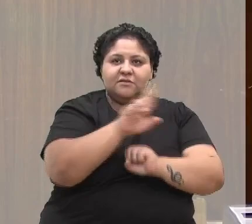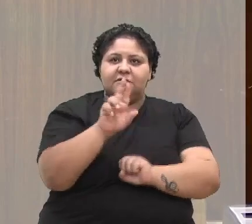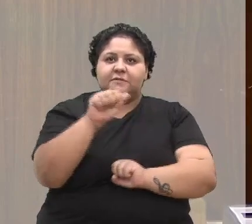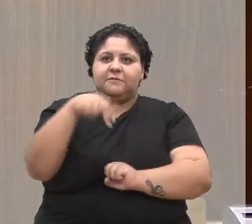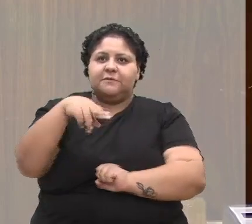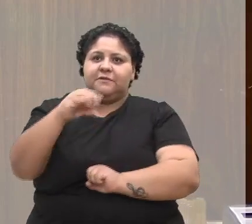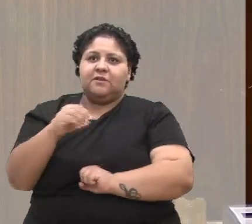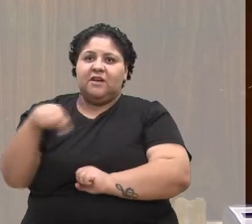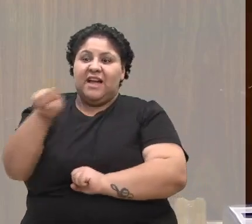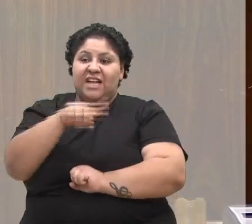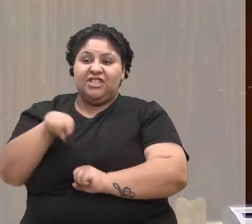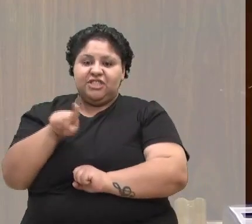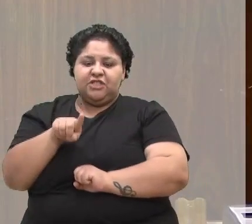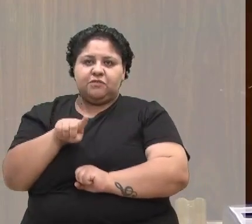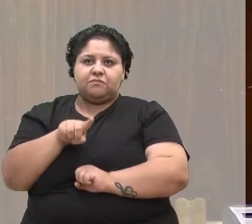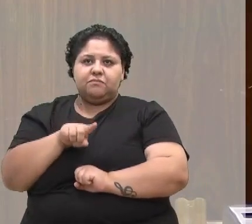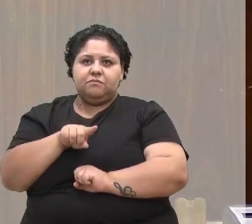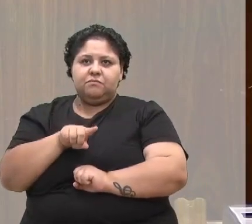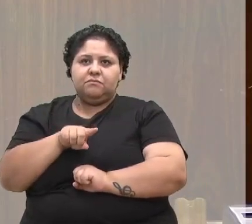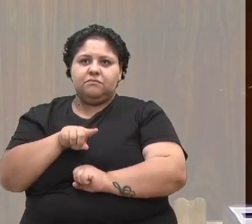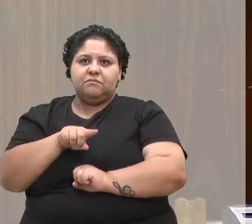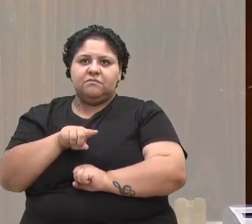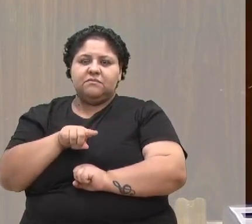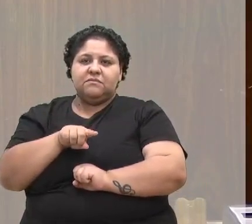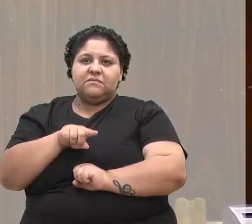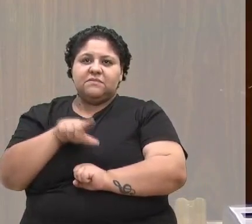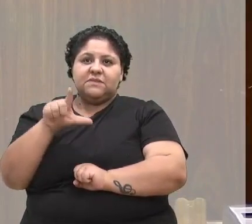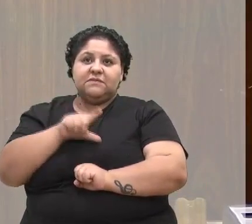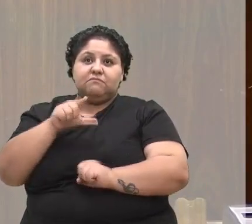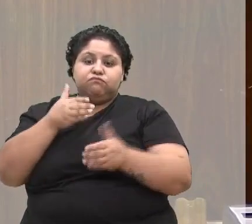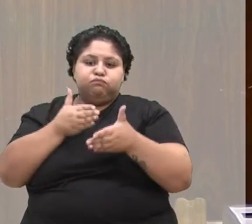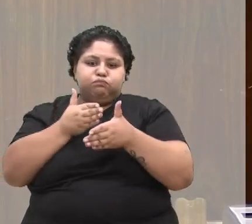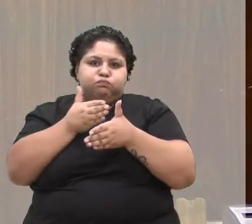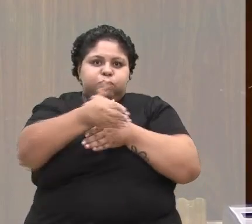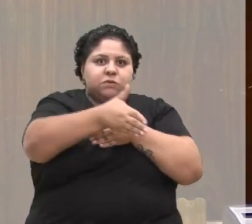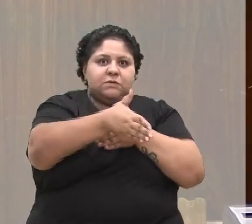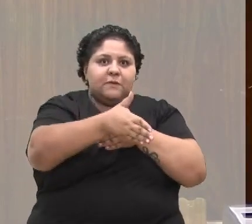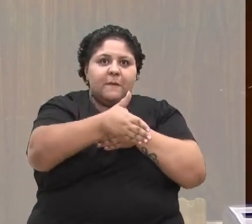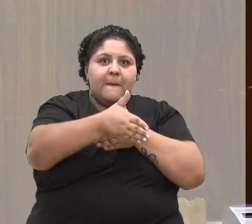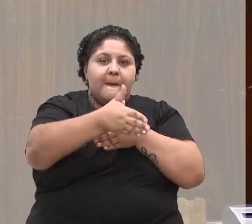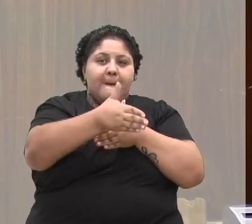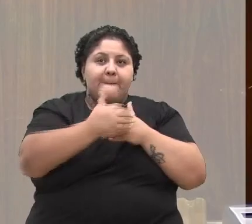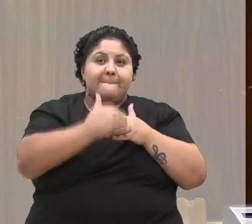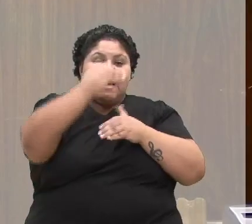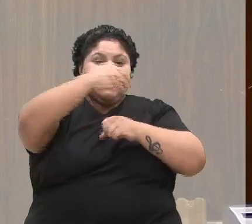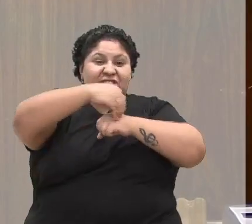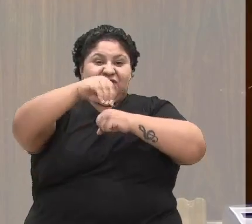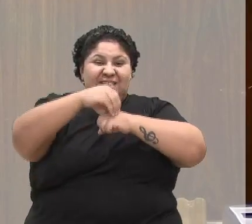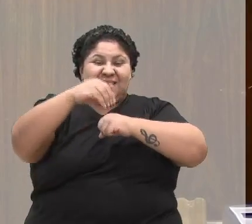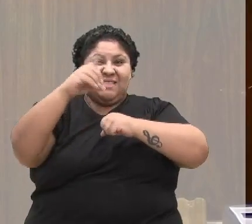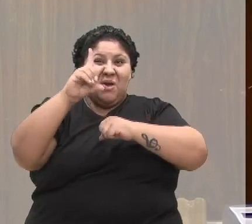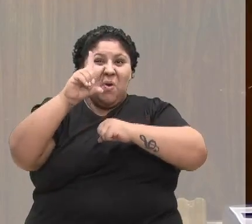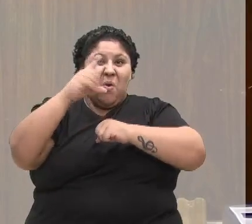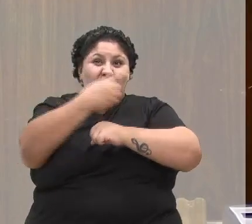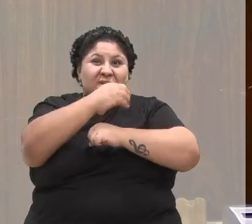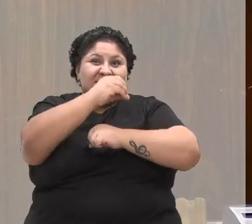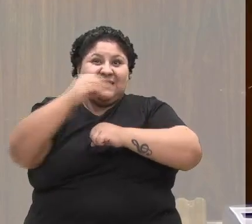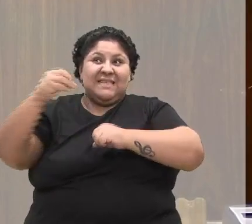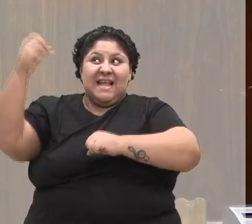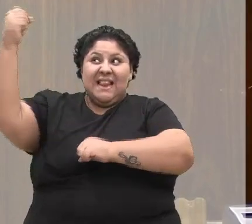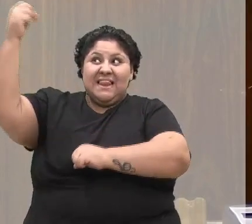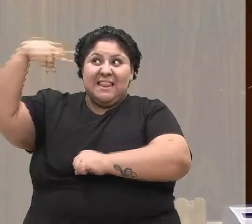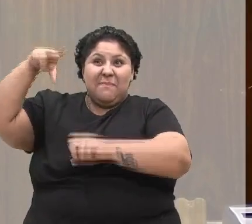gente ultrapassou as indicações de 100 lâmpadas queimadas. A gente sabe que houve